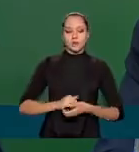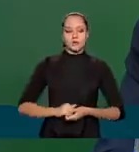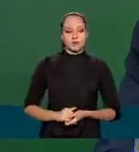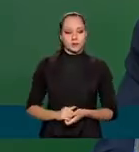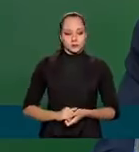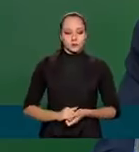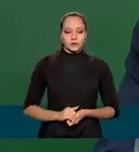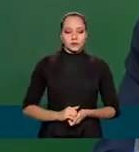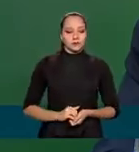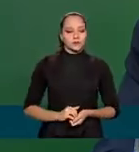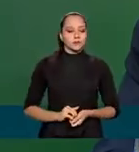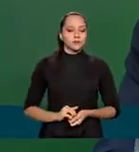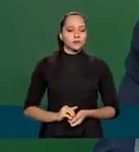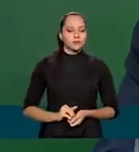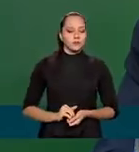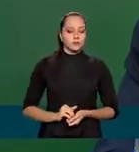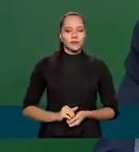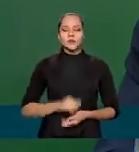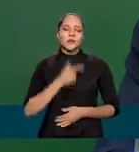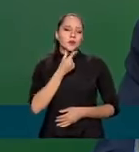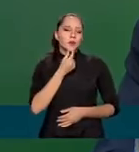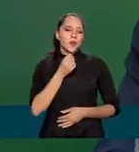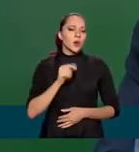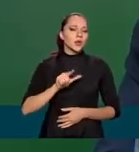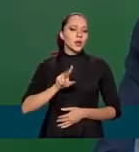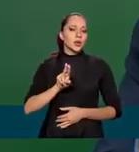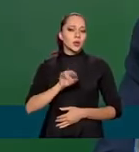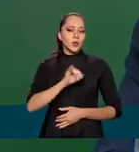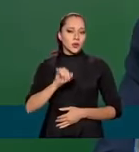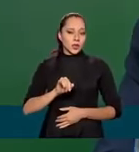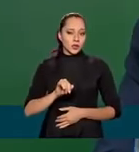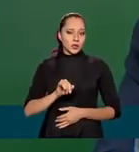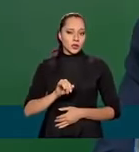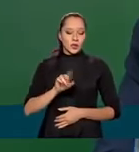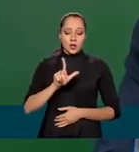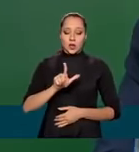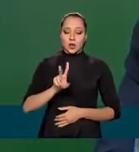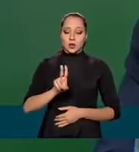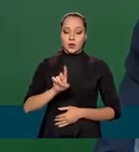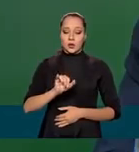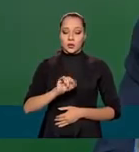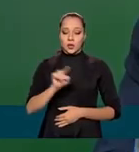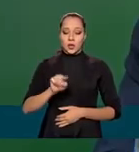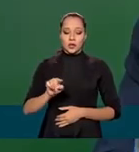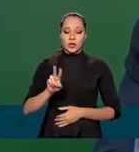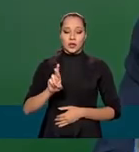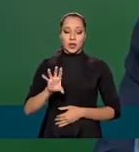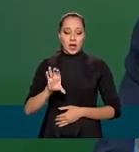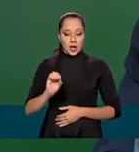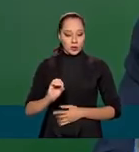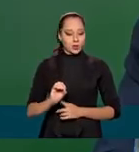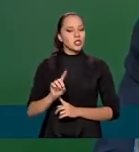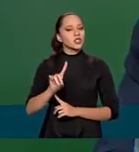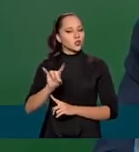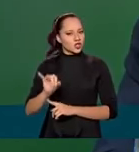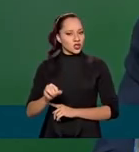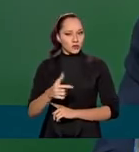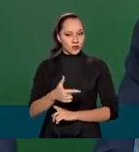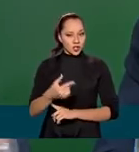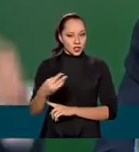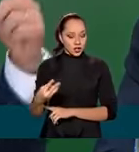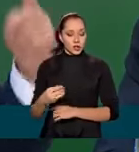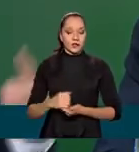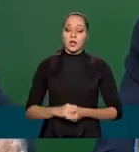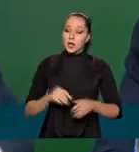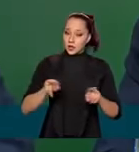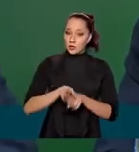o senhor Oi Luis Ricardo desde este dia 23 bom E